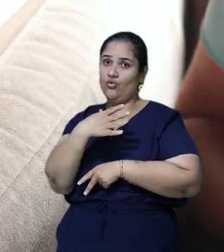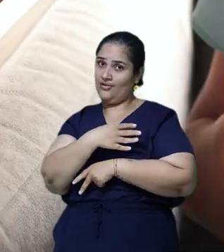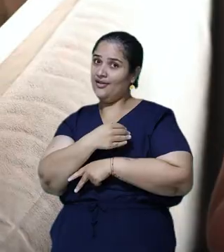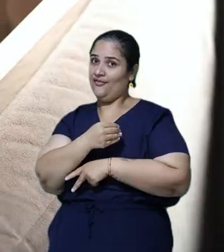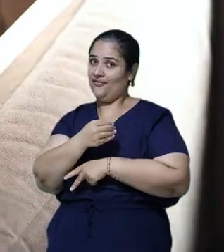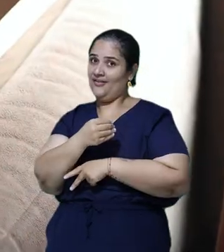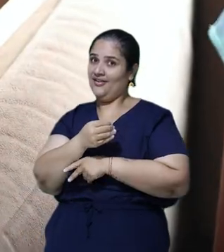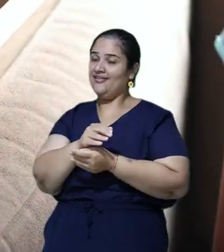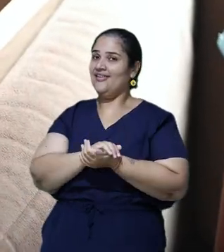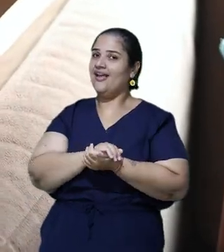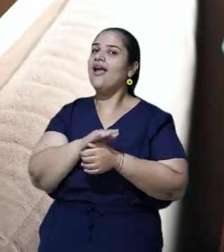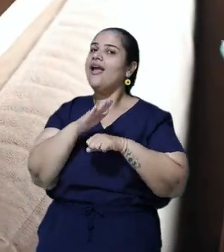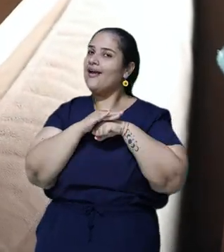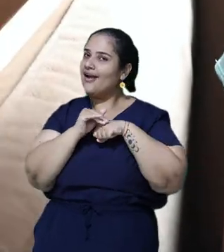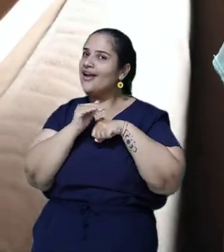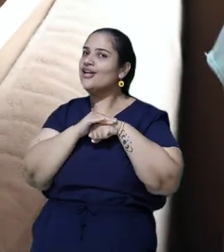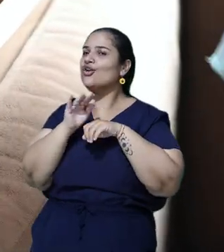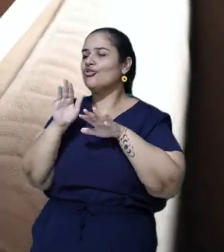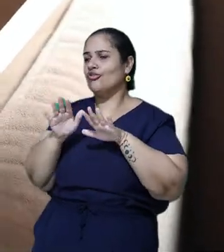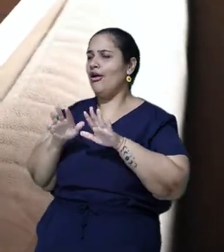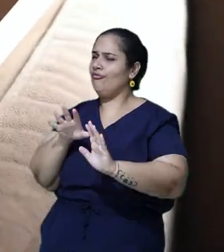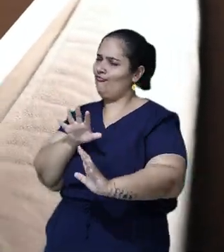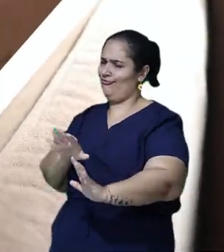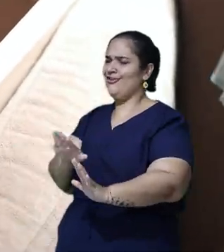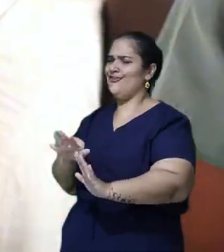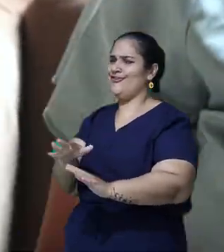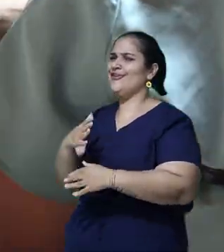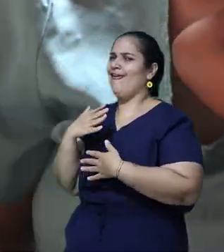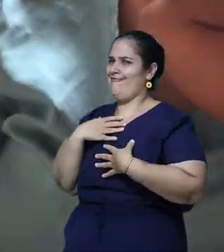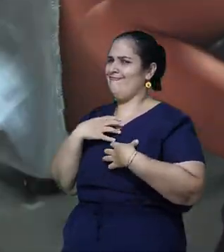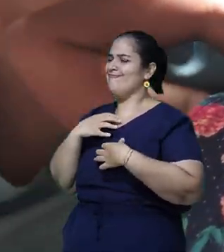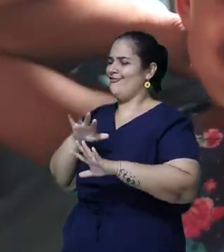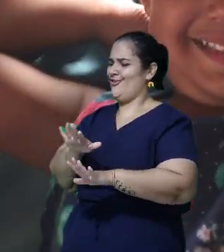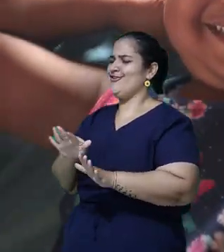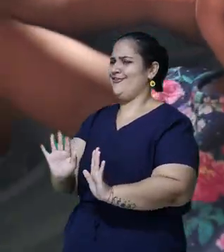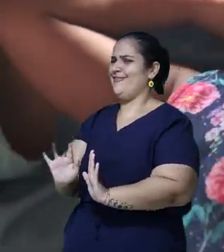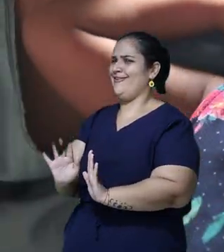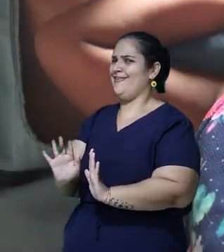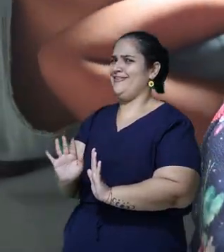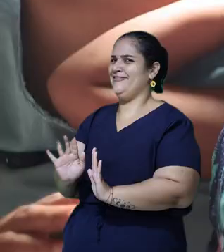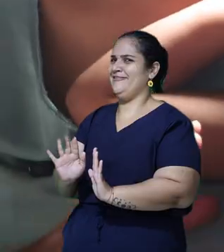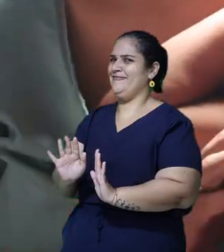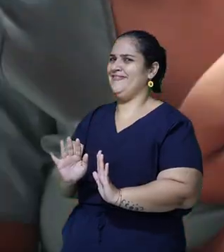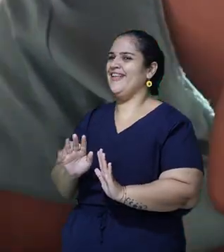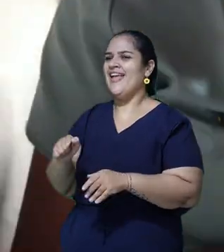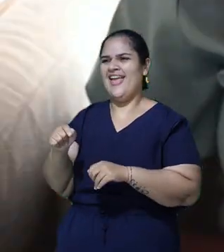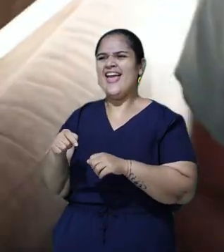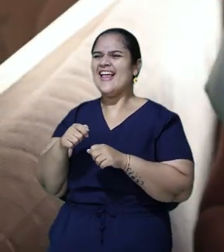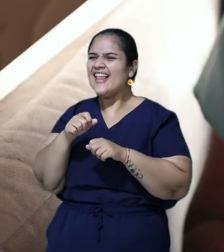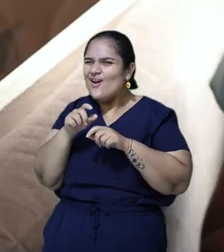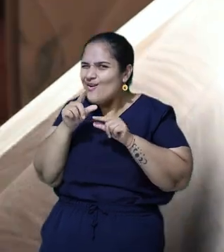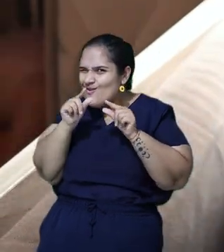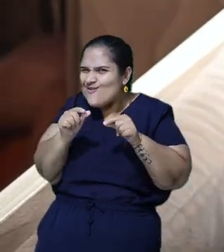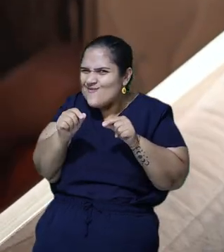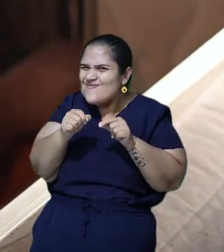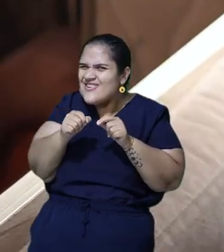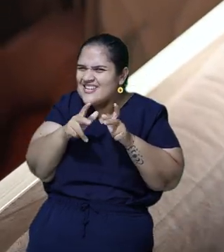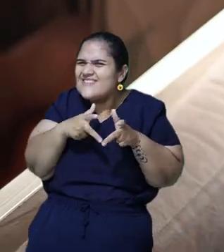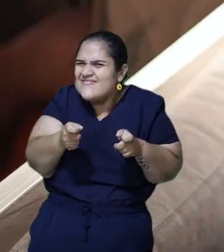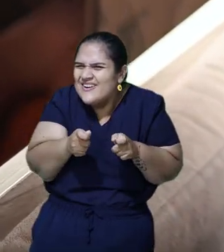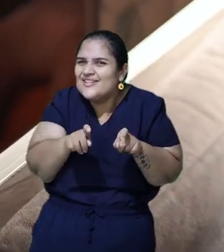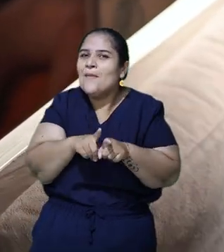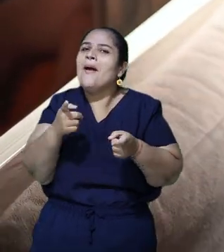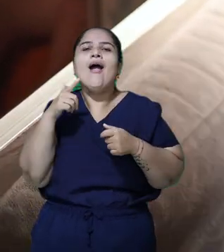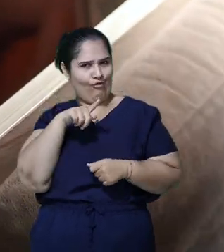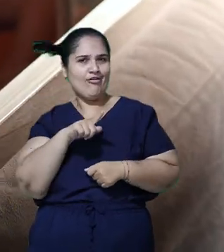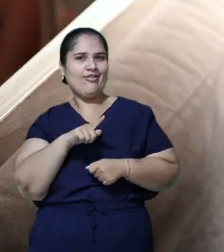carinhosa já no jeito dela, né? Que tem hora que o carinho dela é meio bruto, mas ela ainda